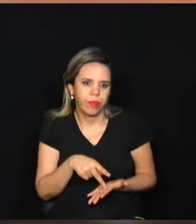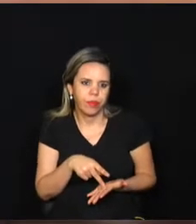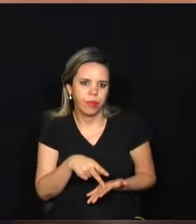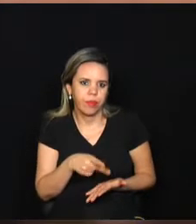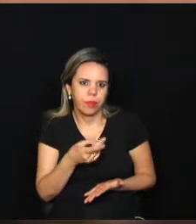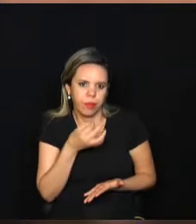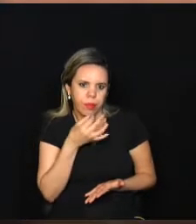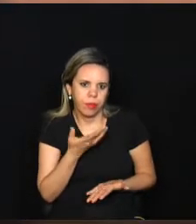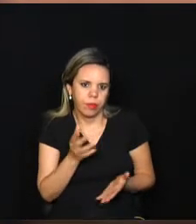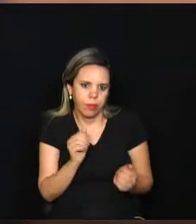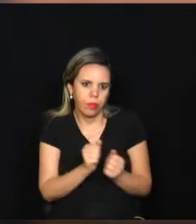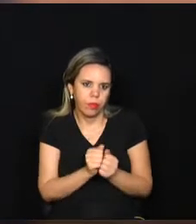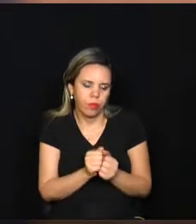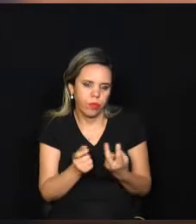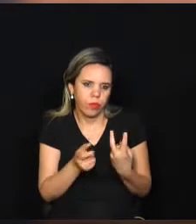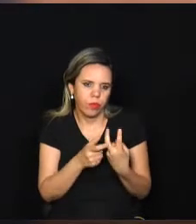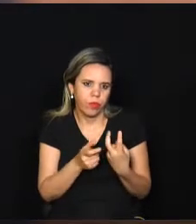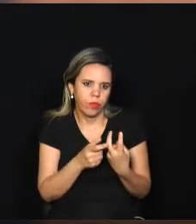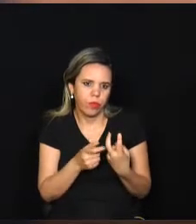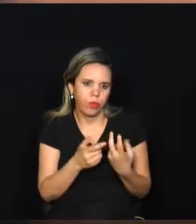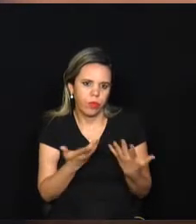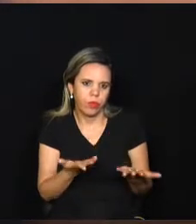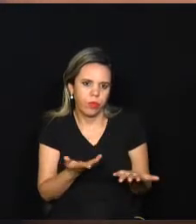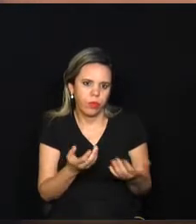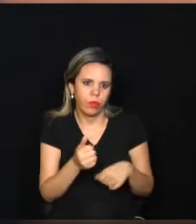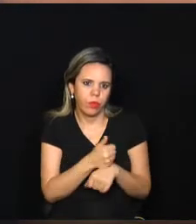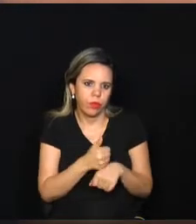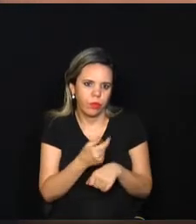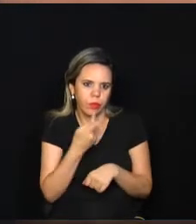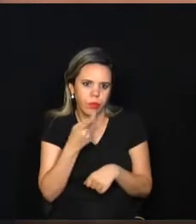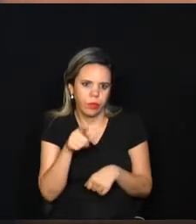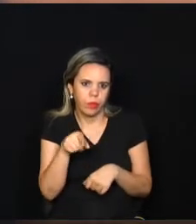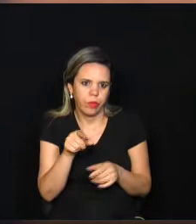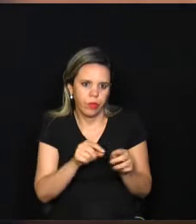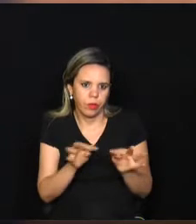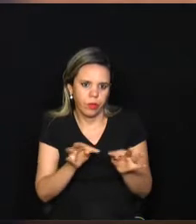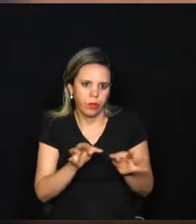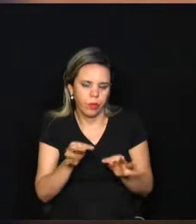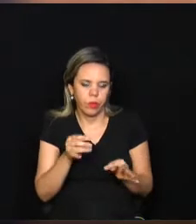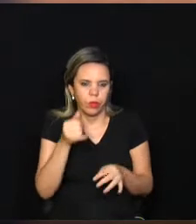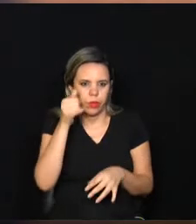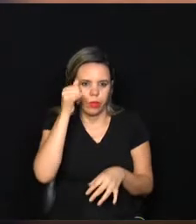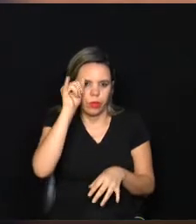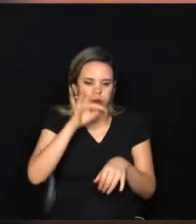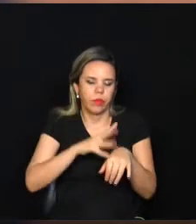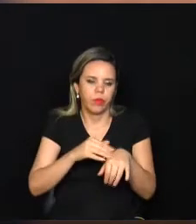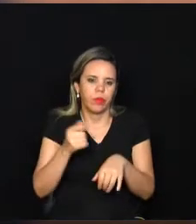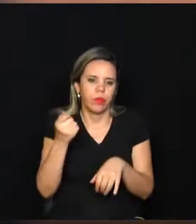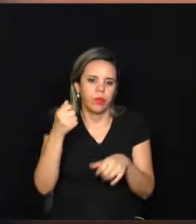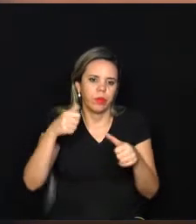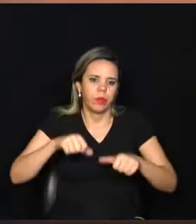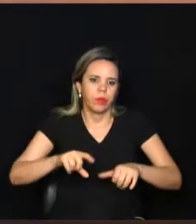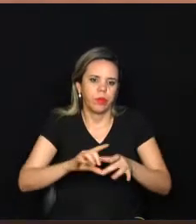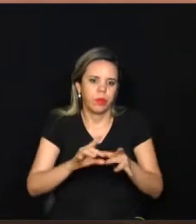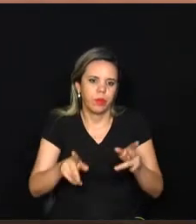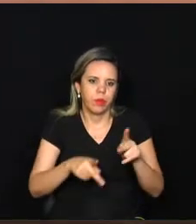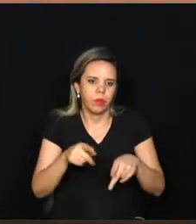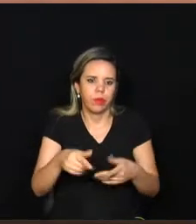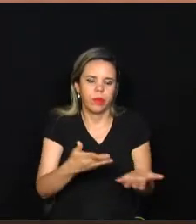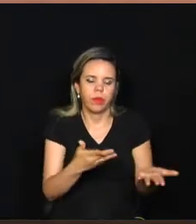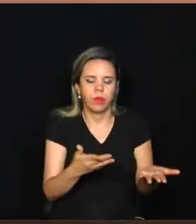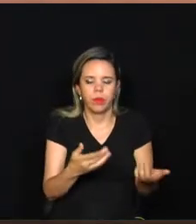coloquei ali junto ao veterinário Palancelmo, onde você faz a prevenção e permite que a pessoa